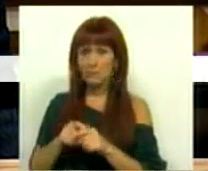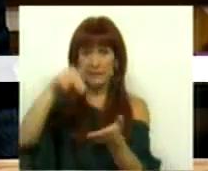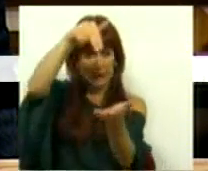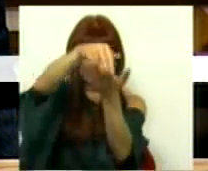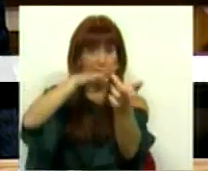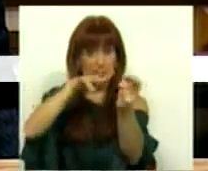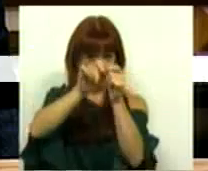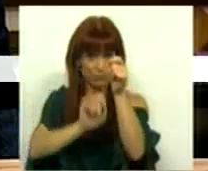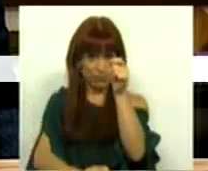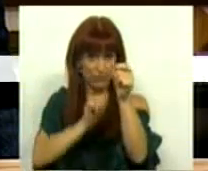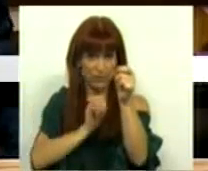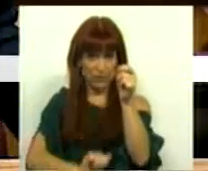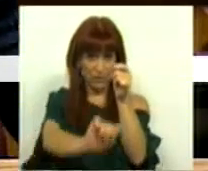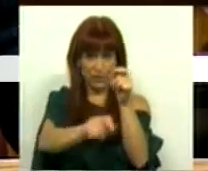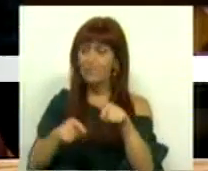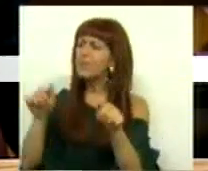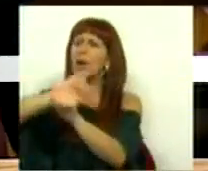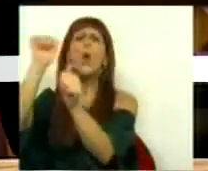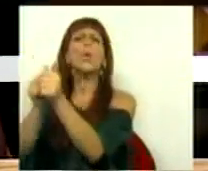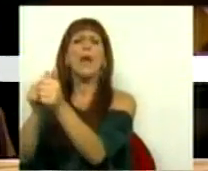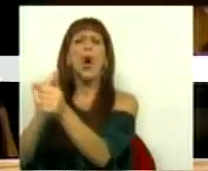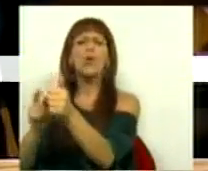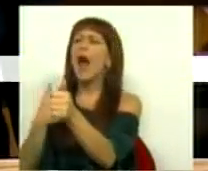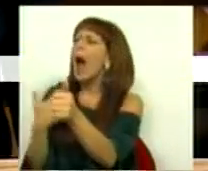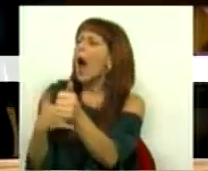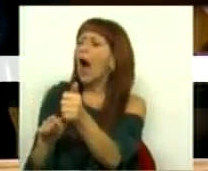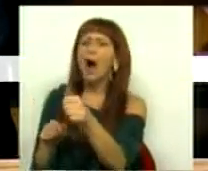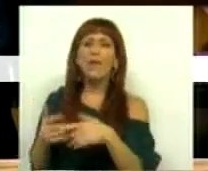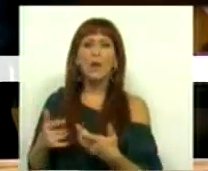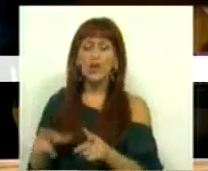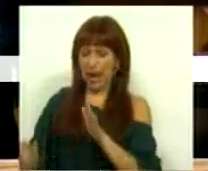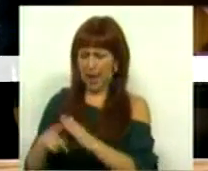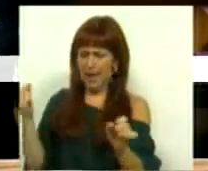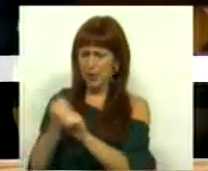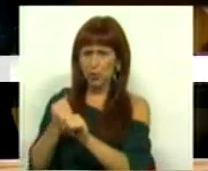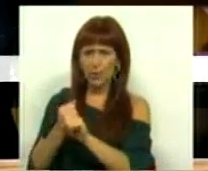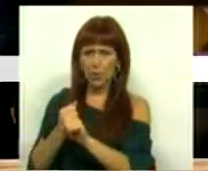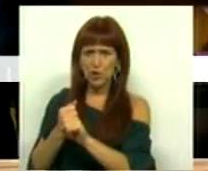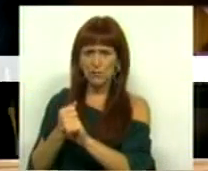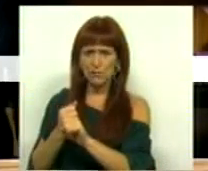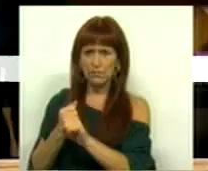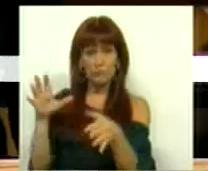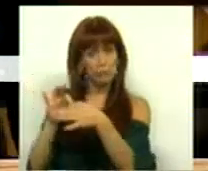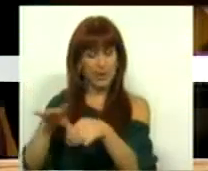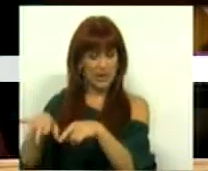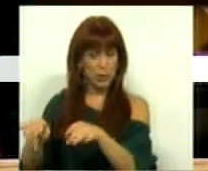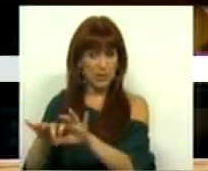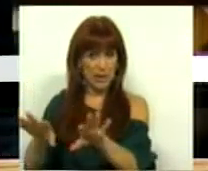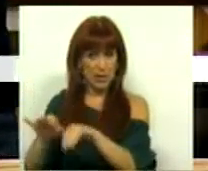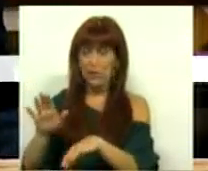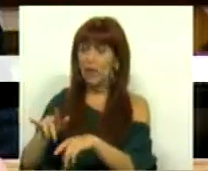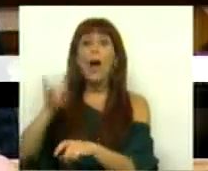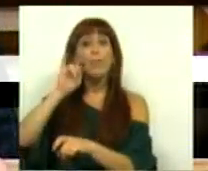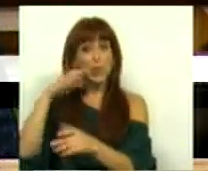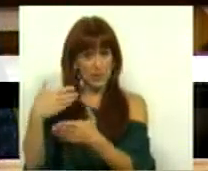além disso na sua intervenção, do lado daqueles que querem leis do trabalho condizentes com a situação,